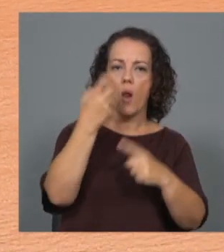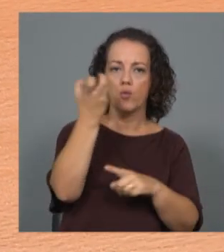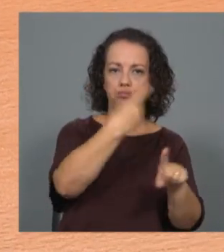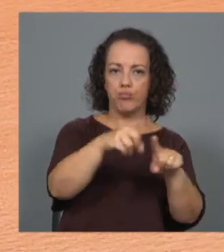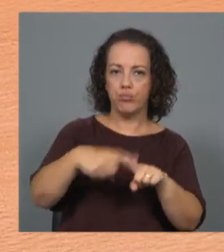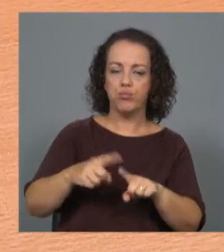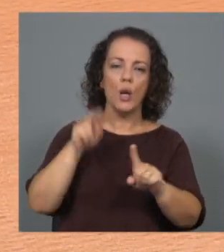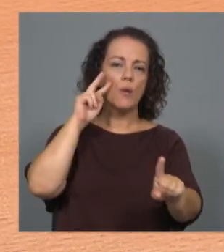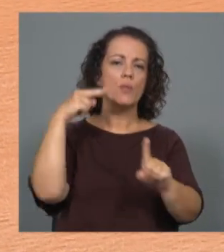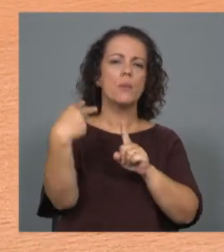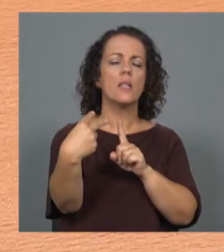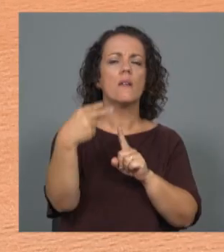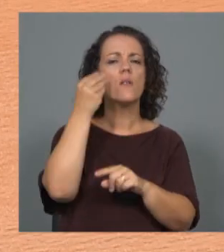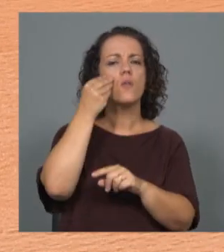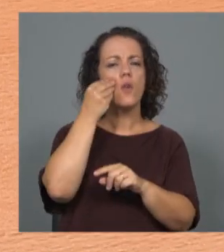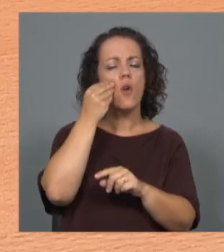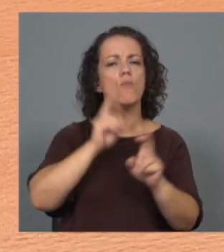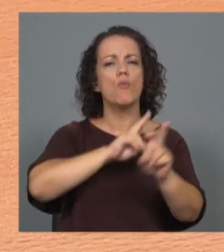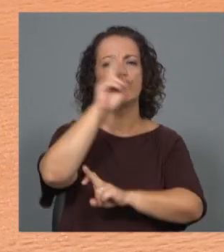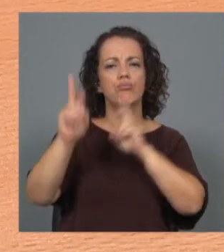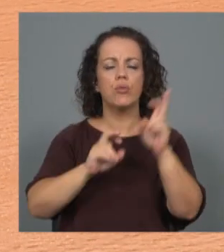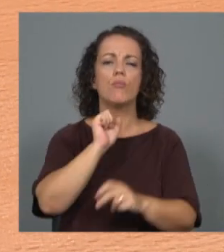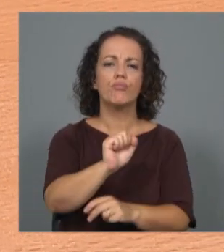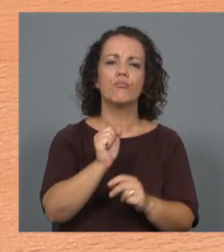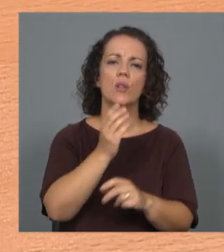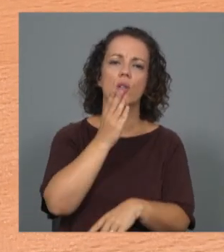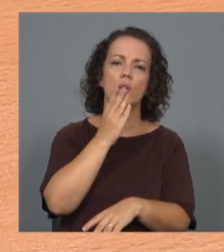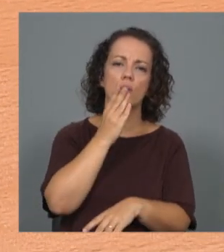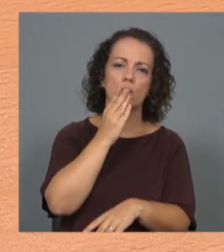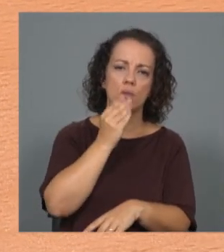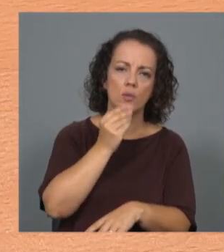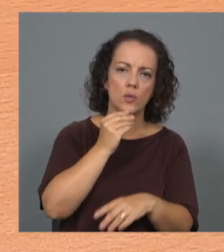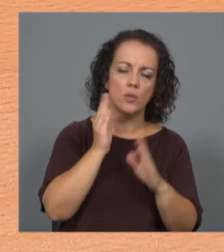da Fraternidade Sem Fronteiras, Islamismo, Judaísmo e Cristianismo.